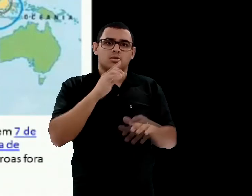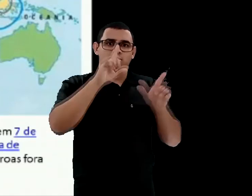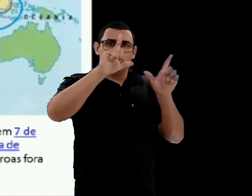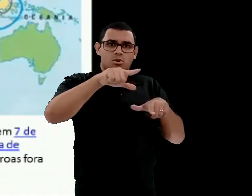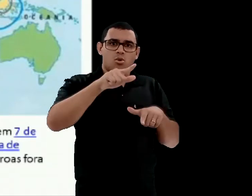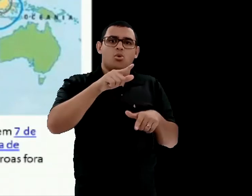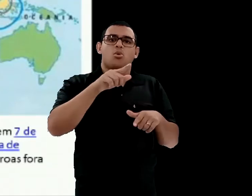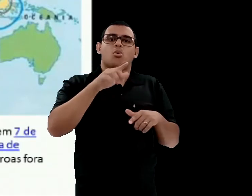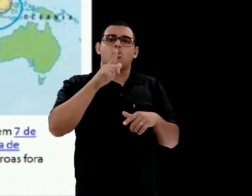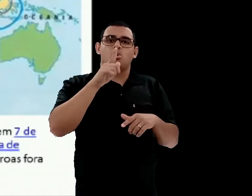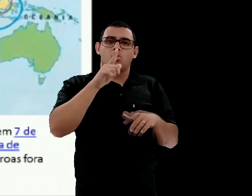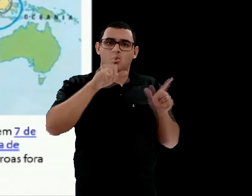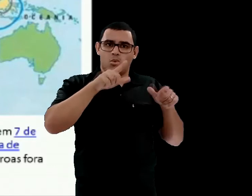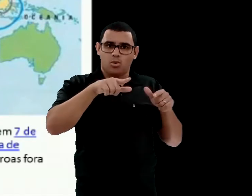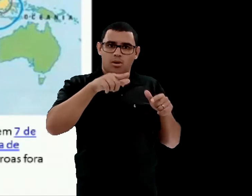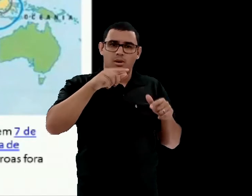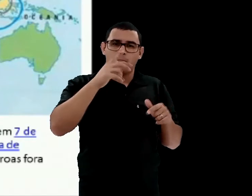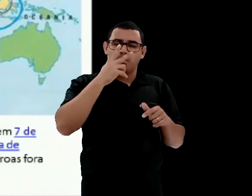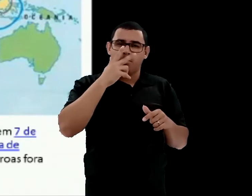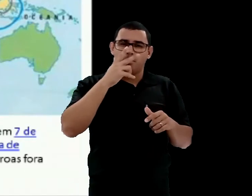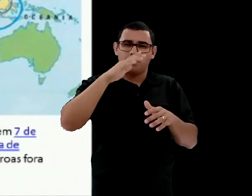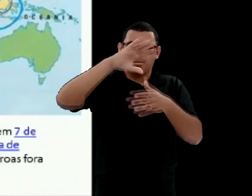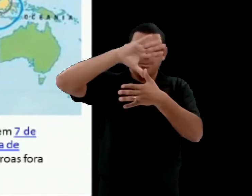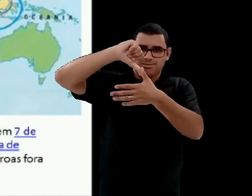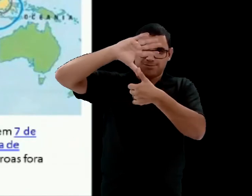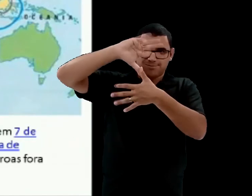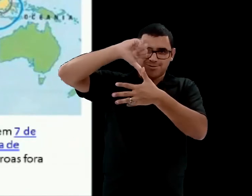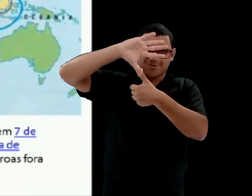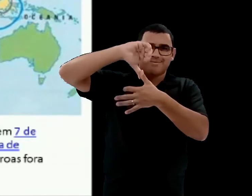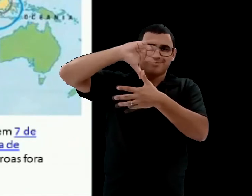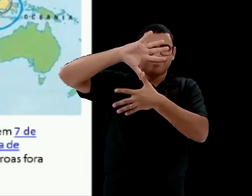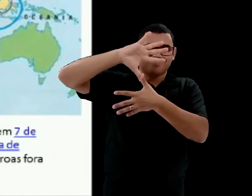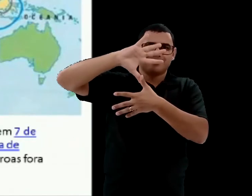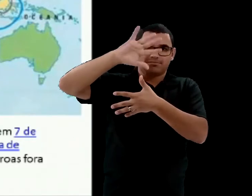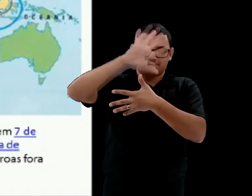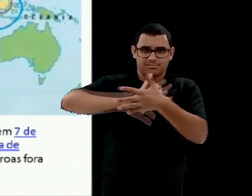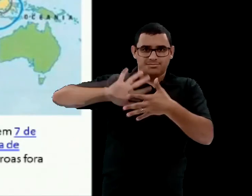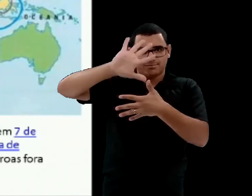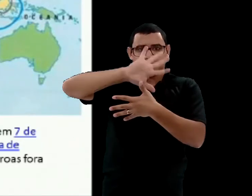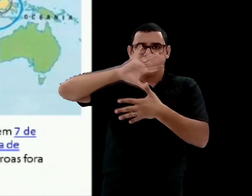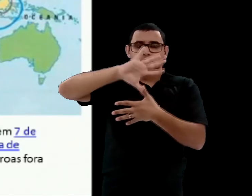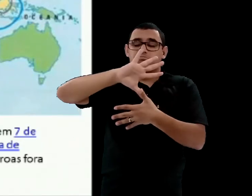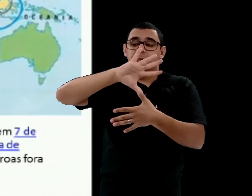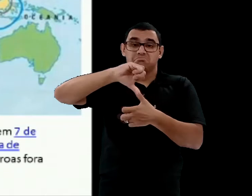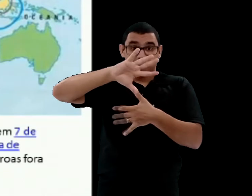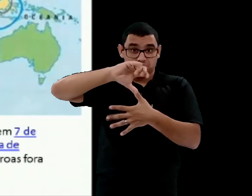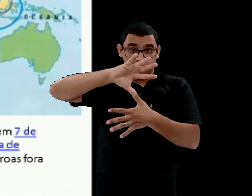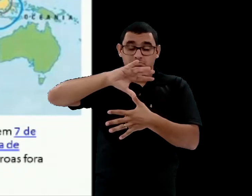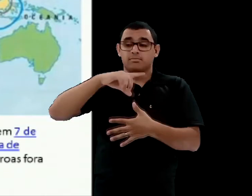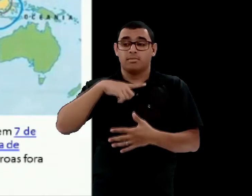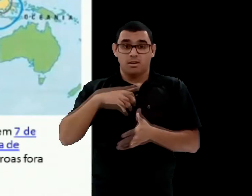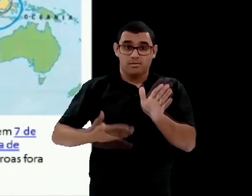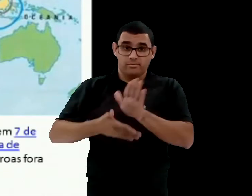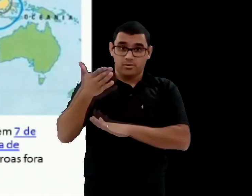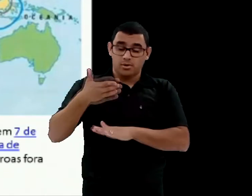que é o chamado continente americano. Os portugueses, vocês podem observar no mapa que os portugueses, as viagens, né,